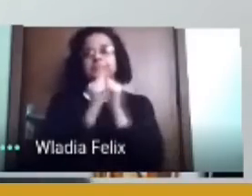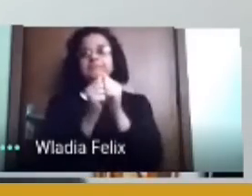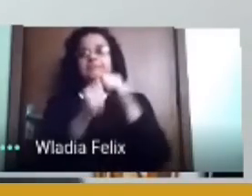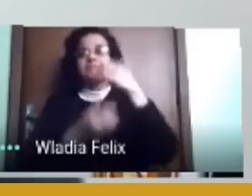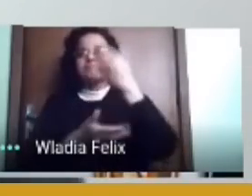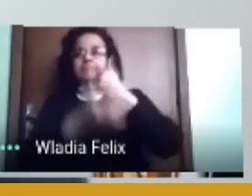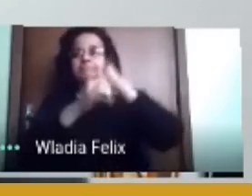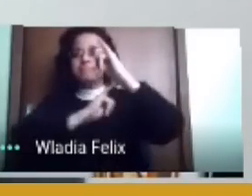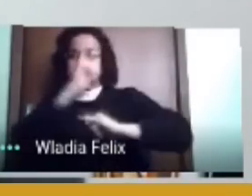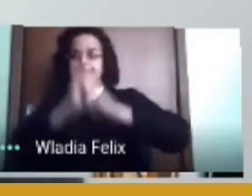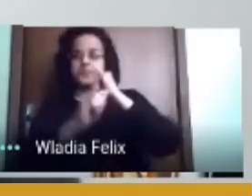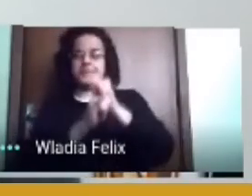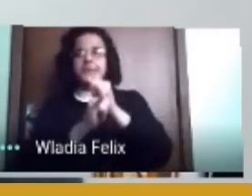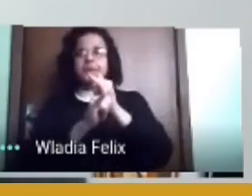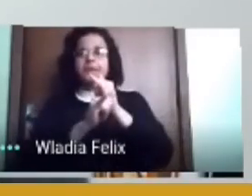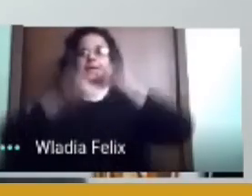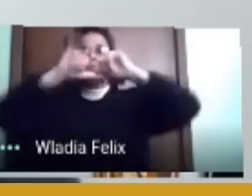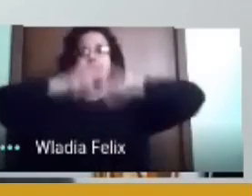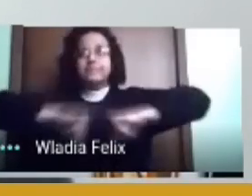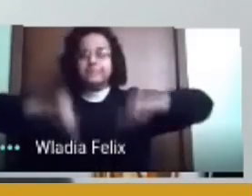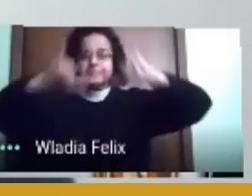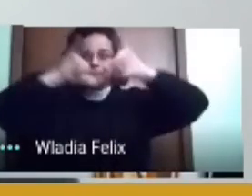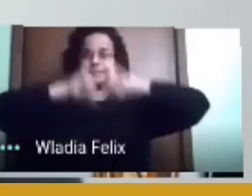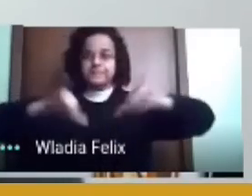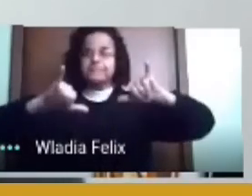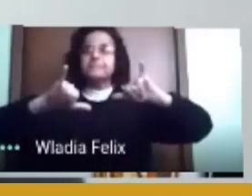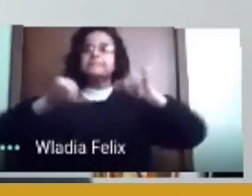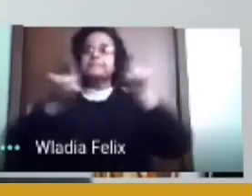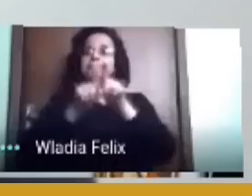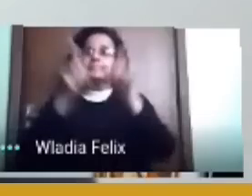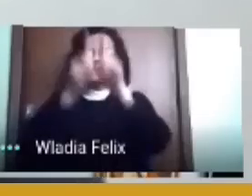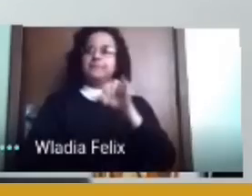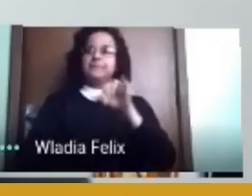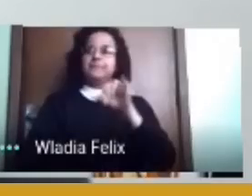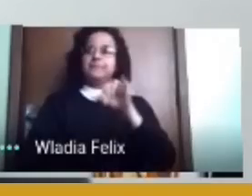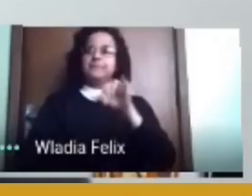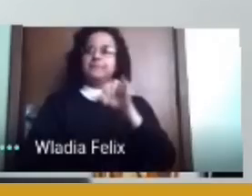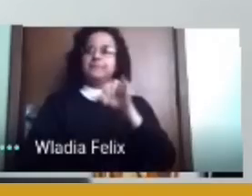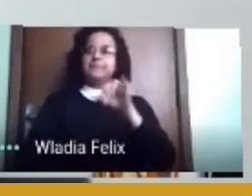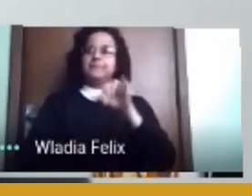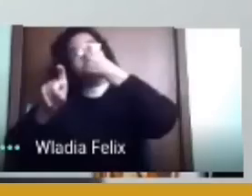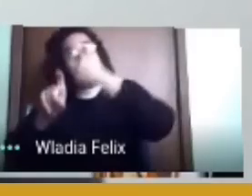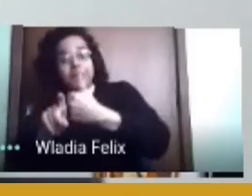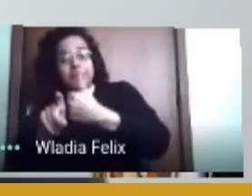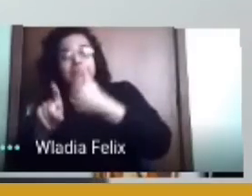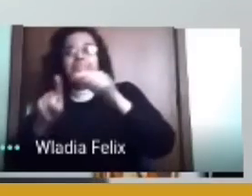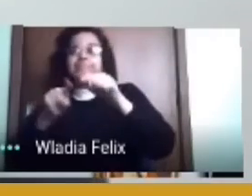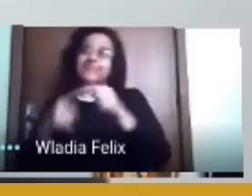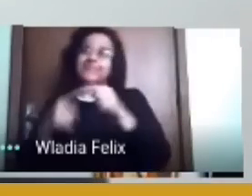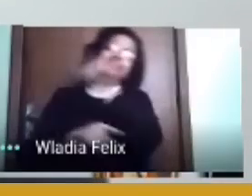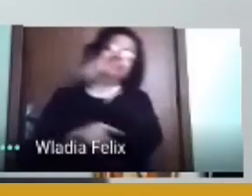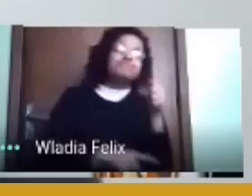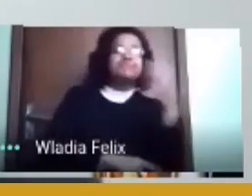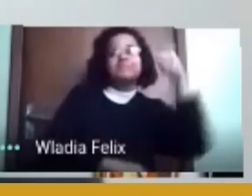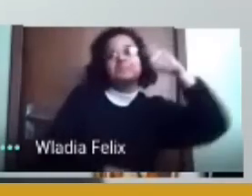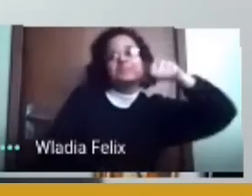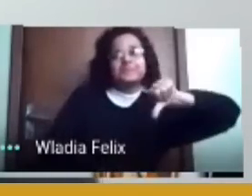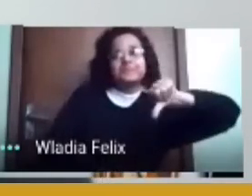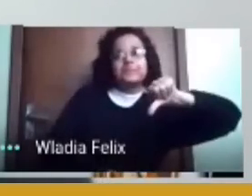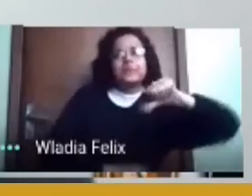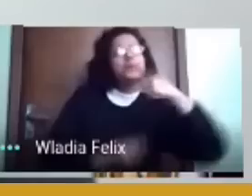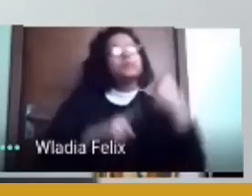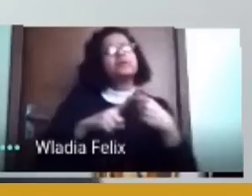informática, e isso tem um lado bom, no entanto, também tem um lado ruim, né? Do que eu estou falando? Das fake news, o que